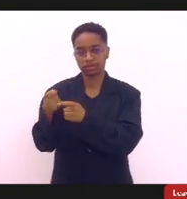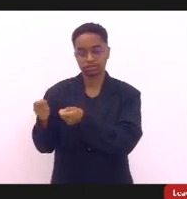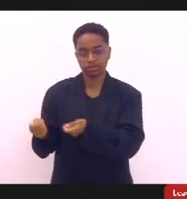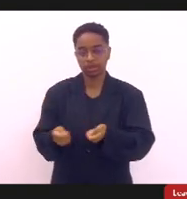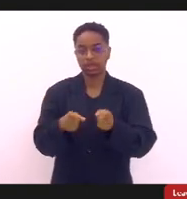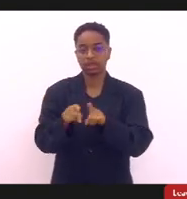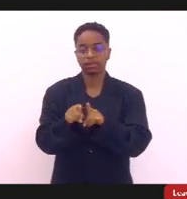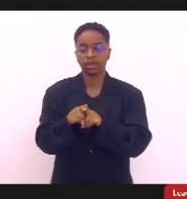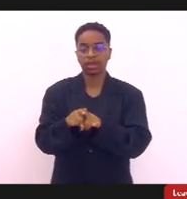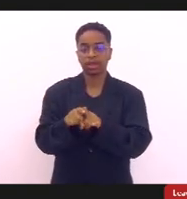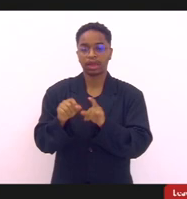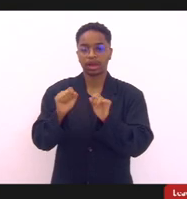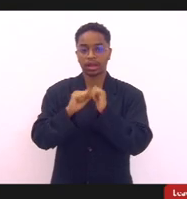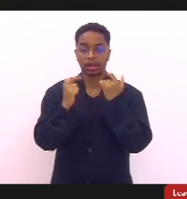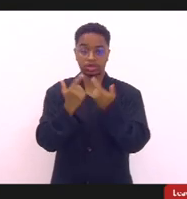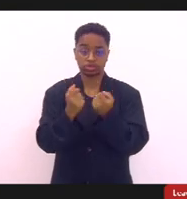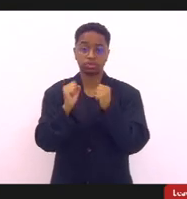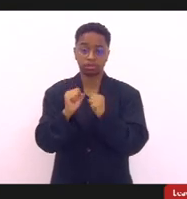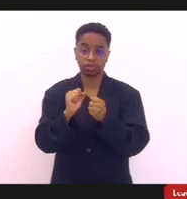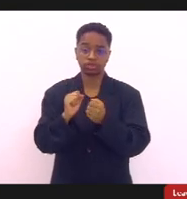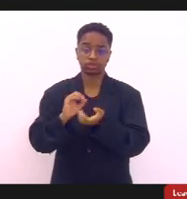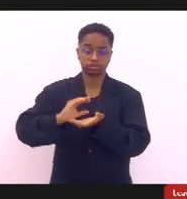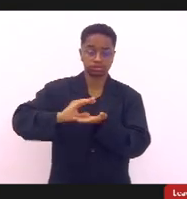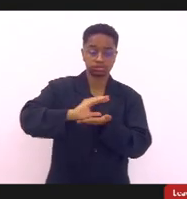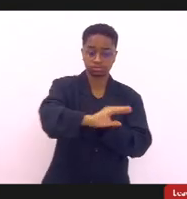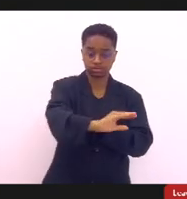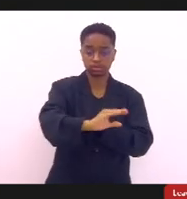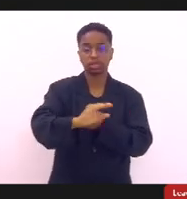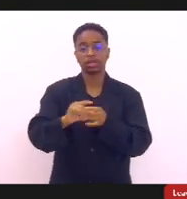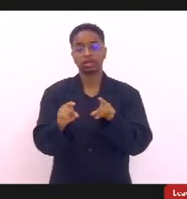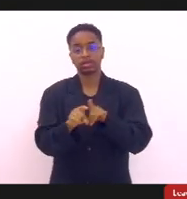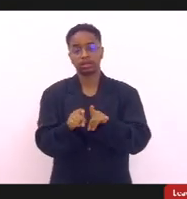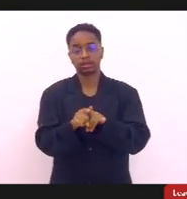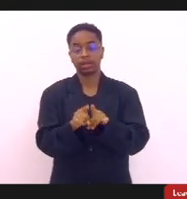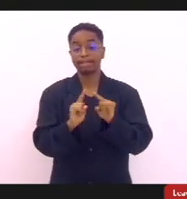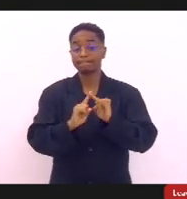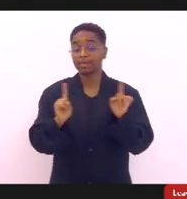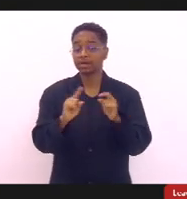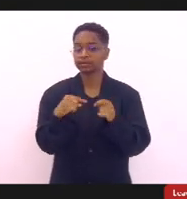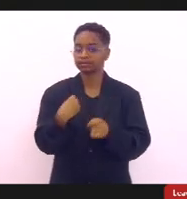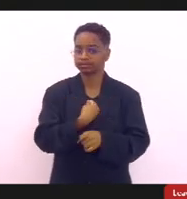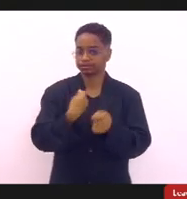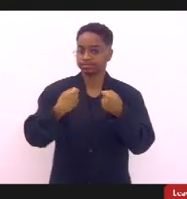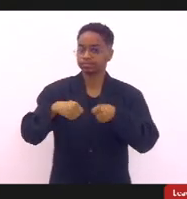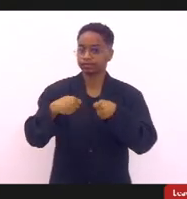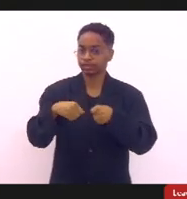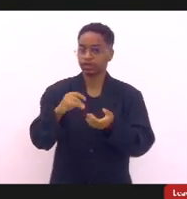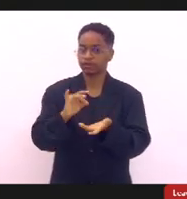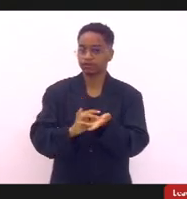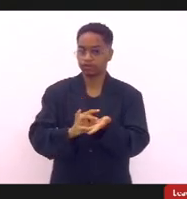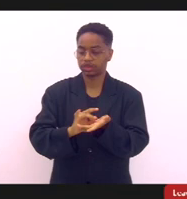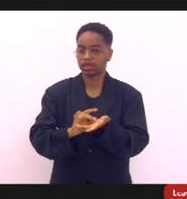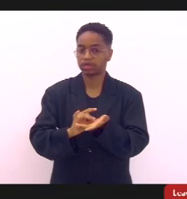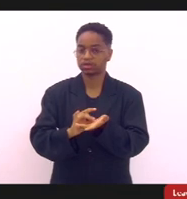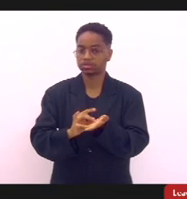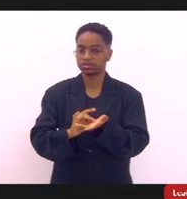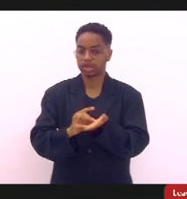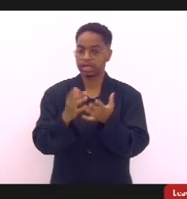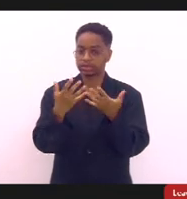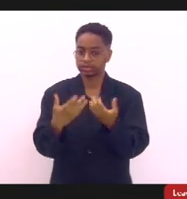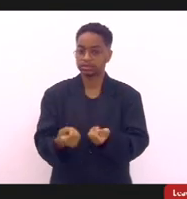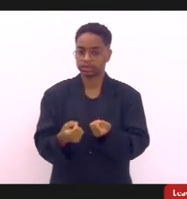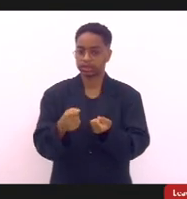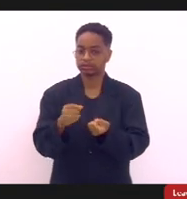A Alerj pode carimbar o recurso para esse planejamento, mas eu acho que precisa realmente assumir que esse é um